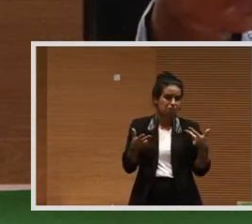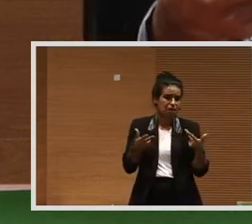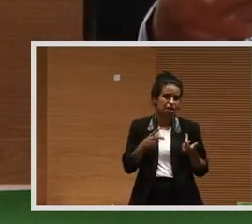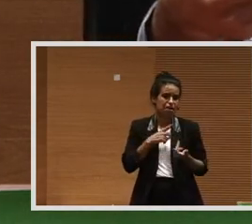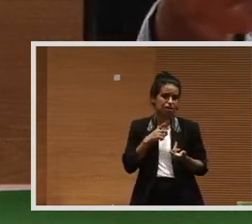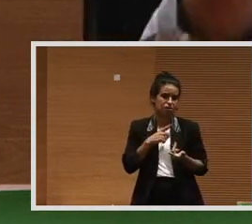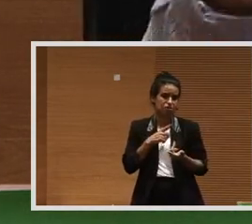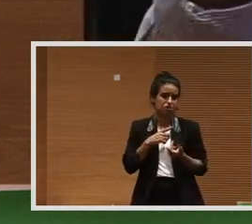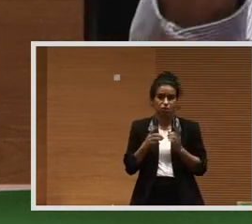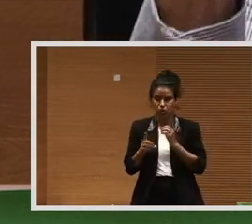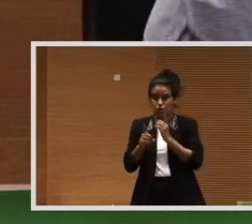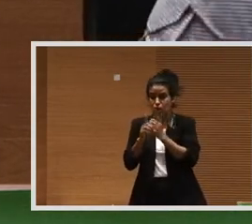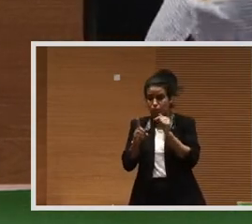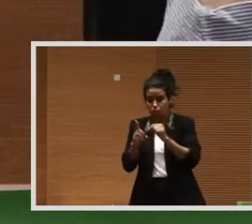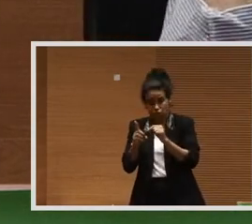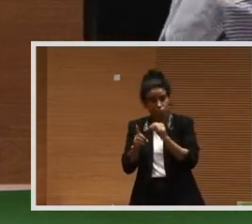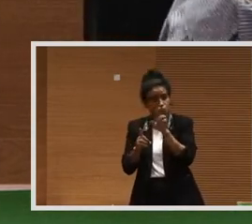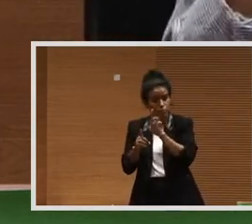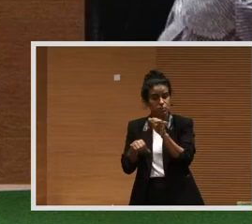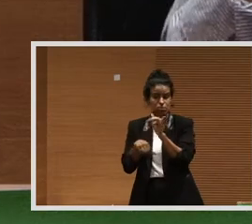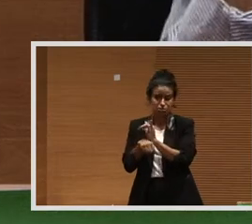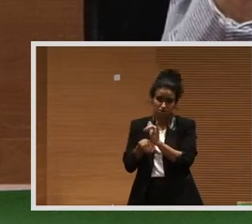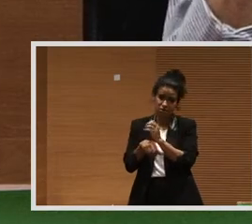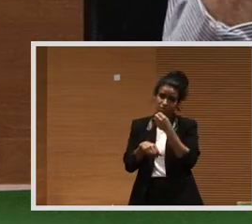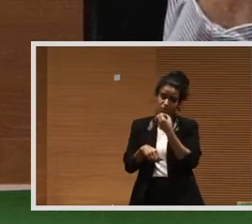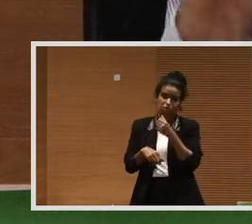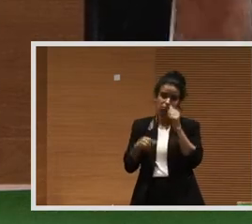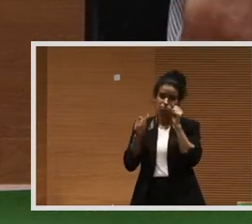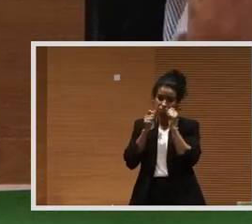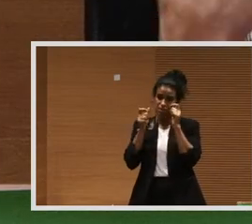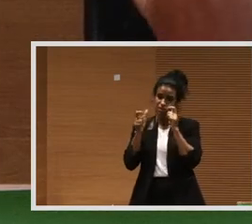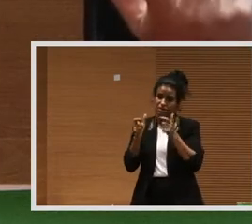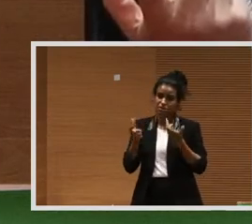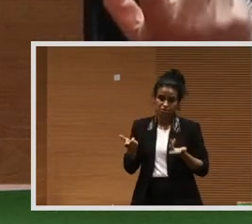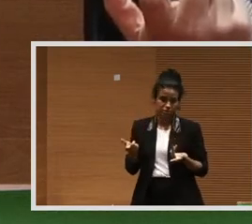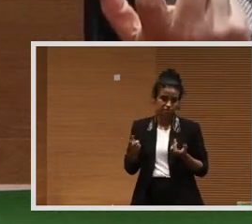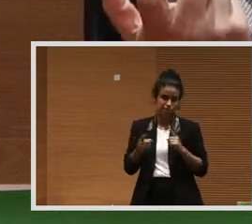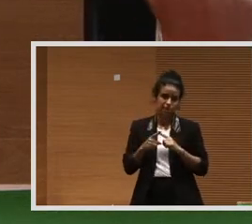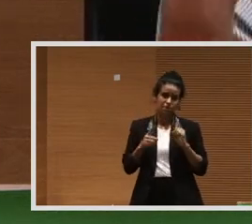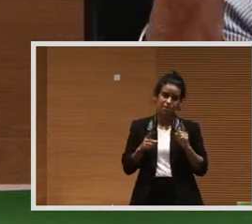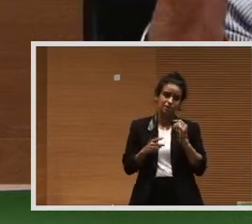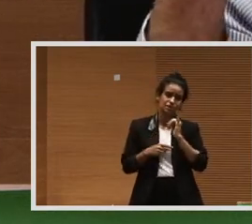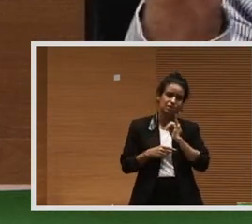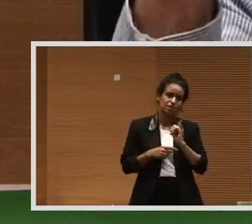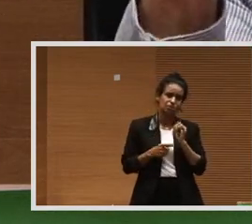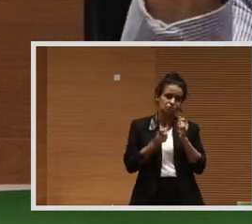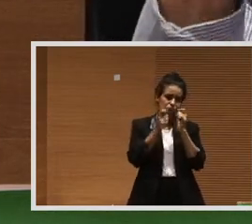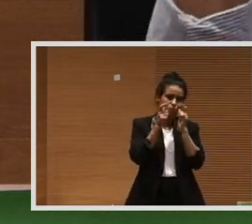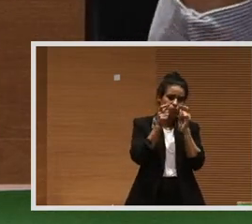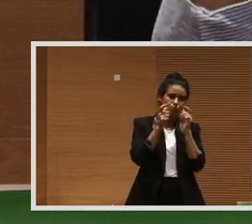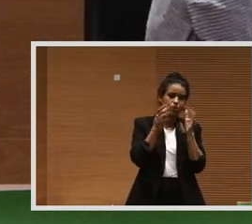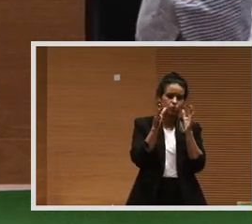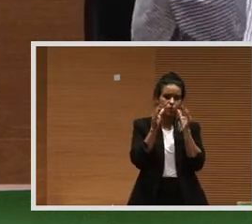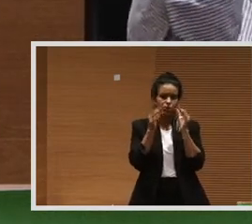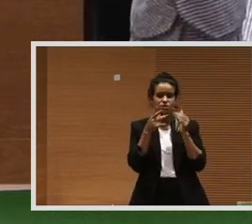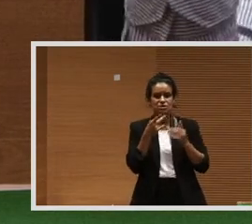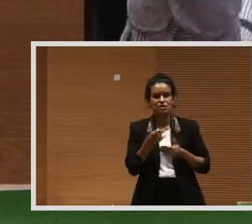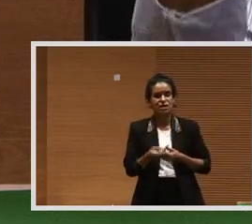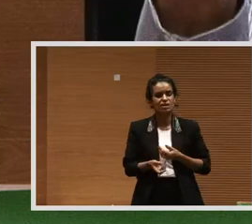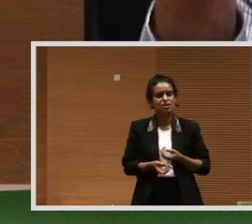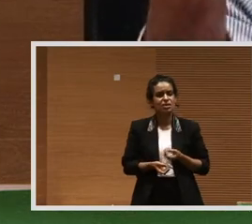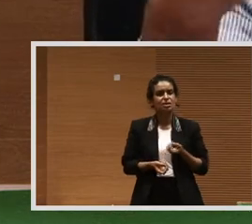ser interessantes. Então, eu até teria curiosidade de rastrear esse pedido. Quem é que está cantando